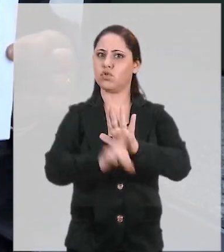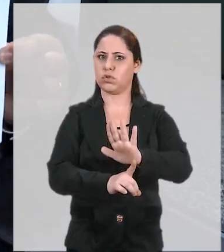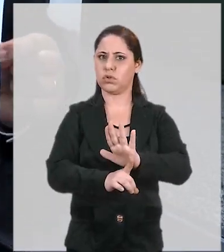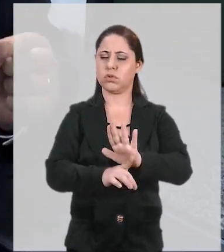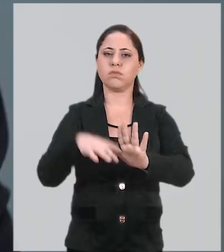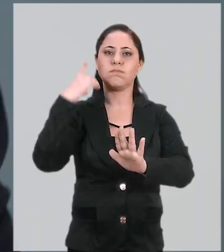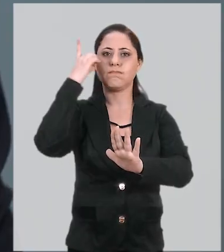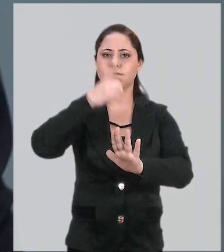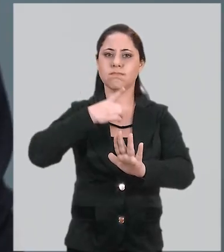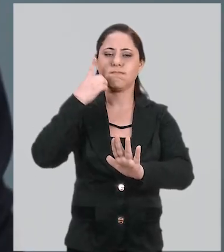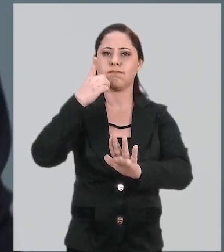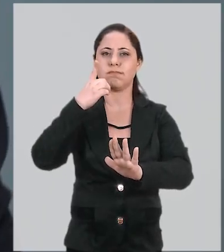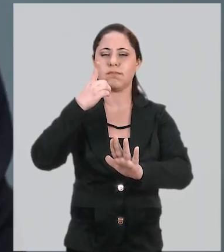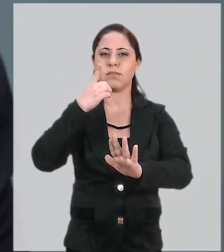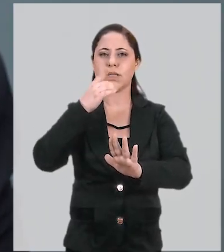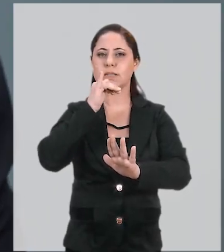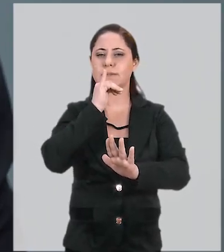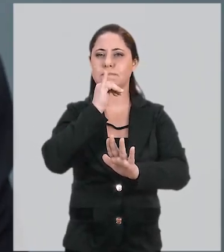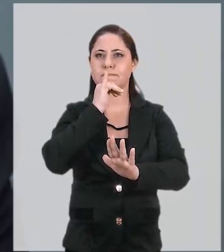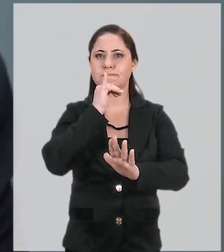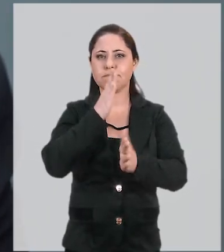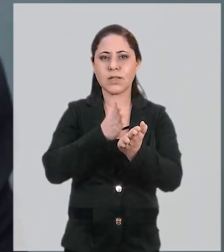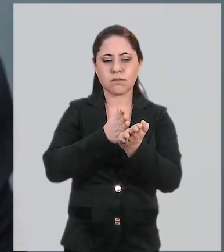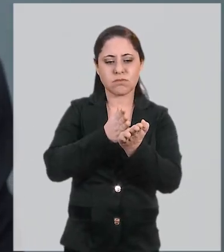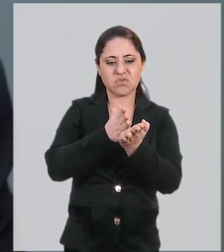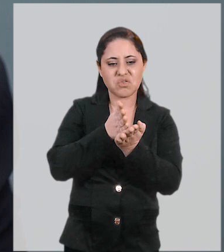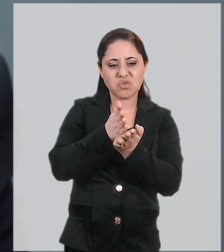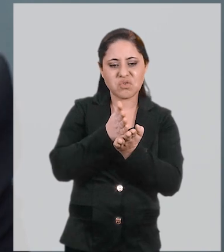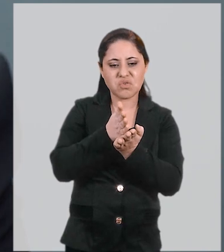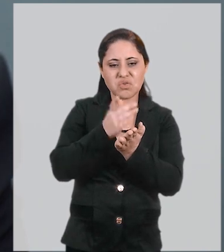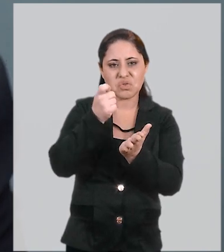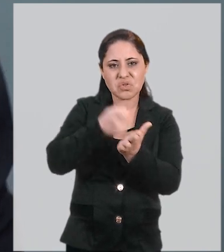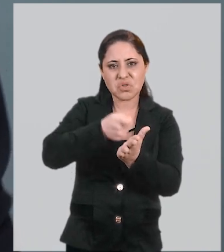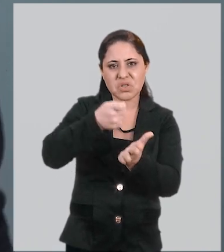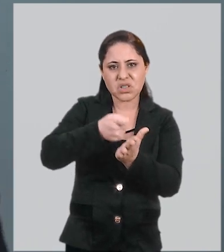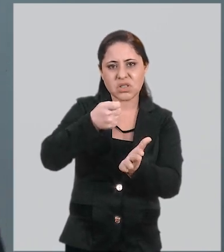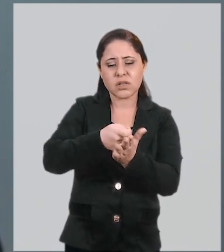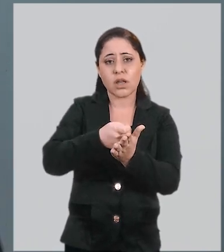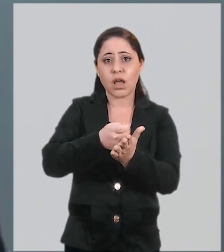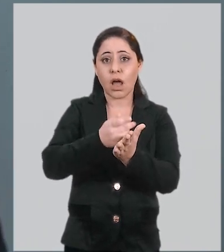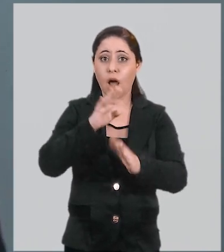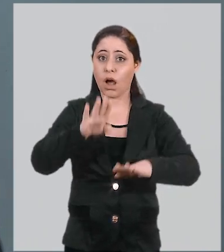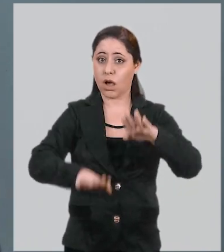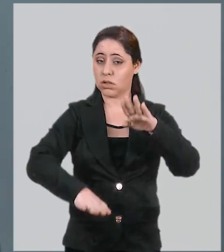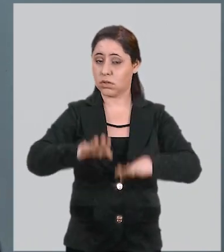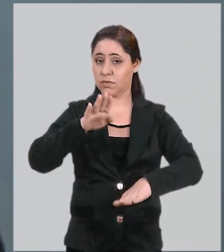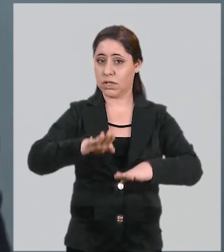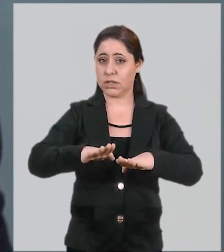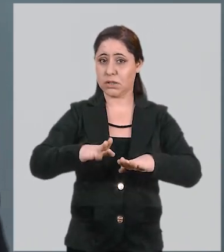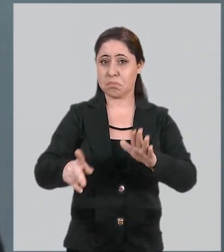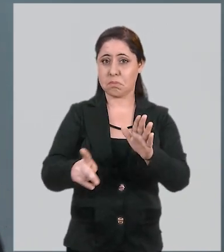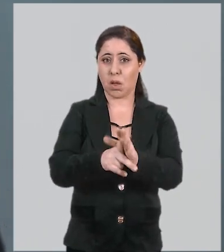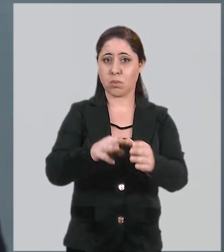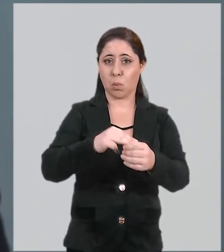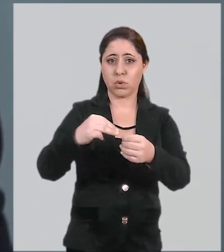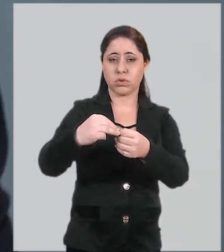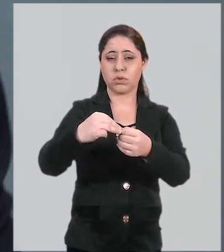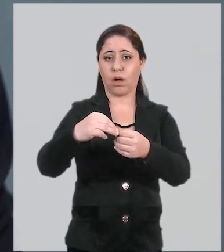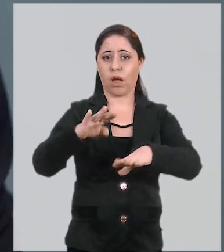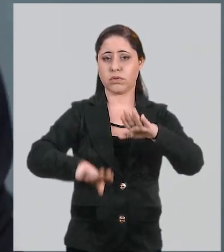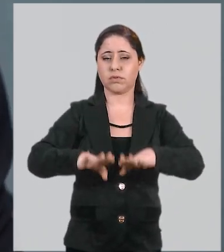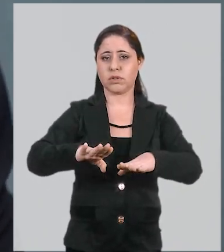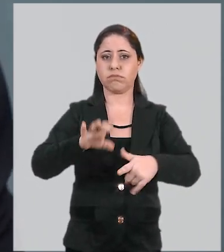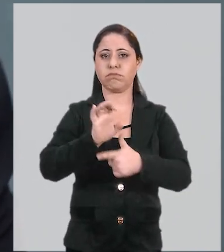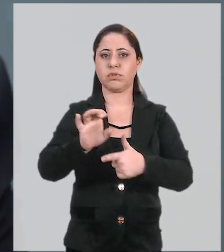possa sair dessa linha onde você está legislando e às vezes em esfera municipal ou em esfera federal. Às